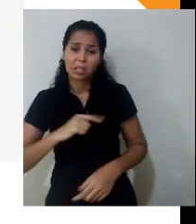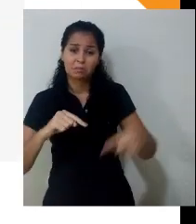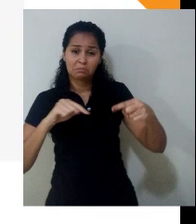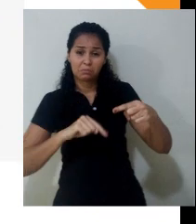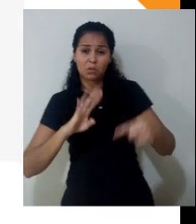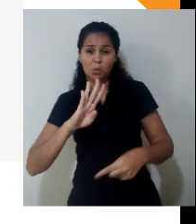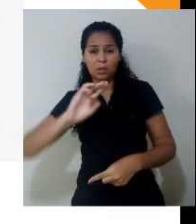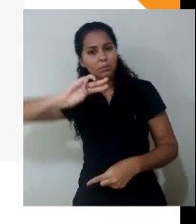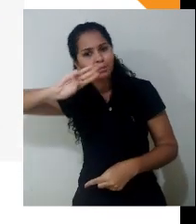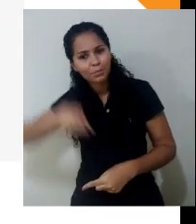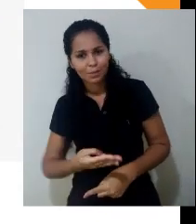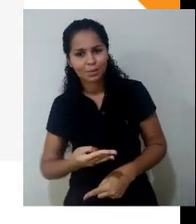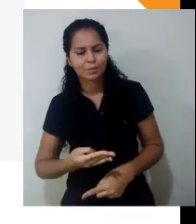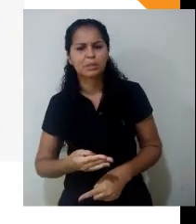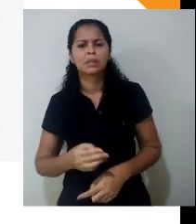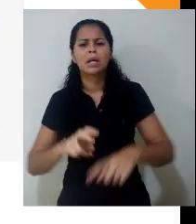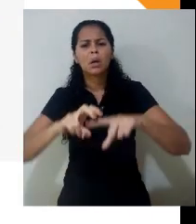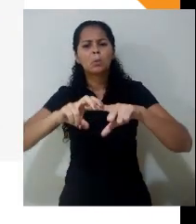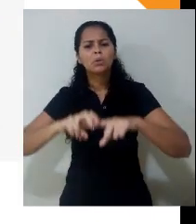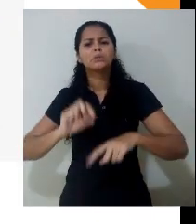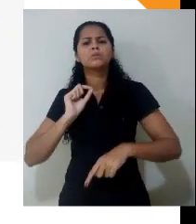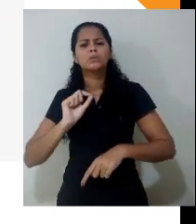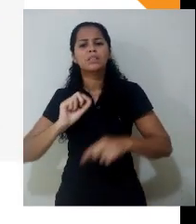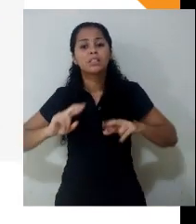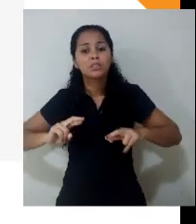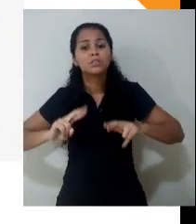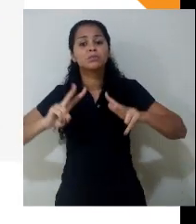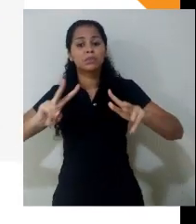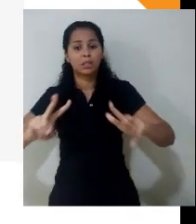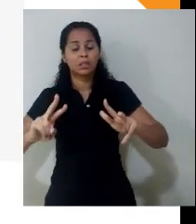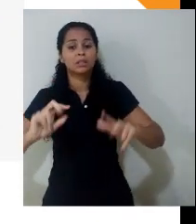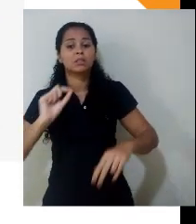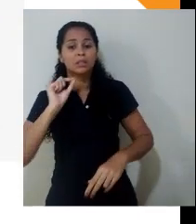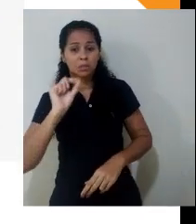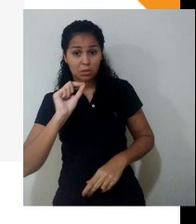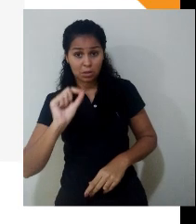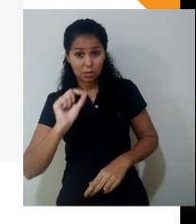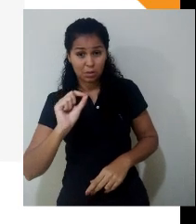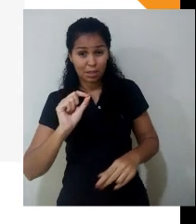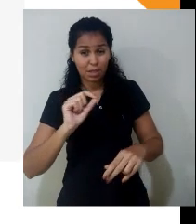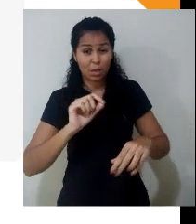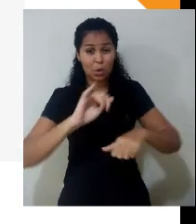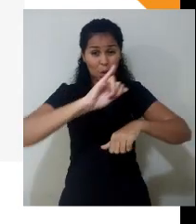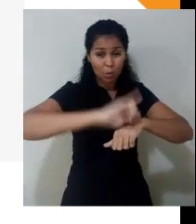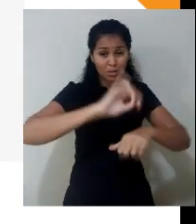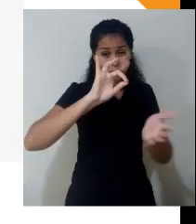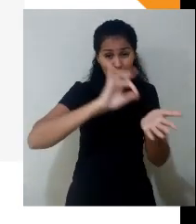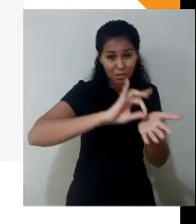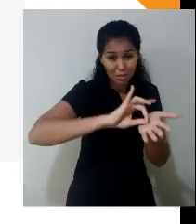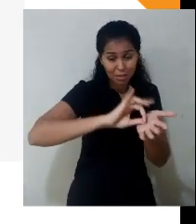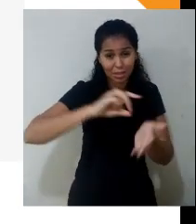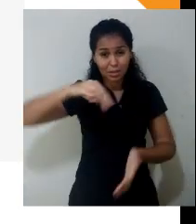milhões. O motivo disso é que a diferença entre a ordem de grandeza dos comprimentos do objeto real e